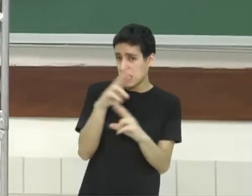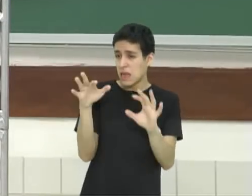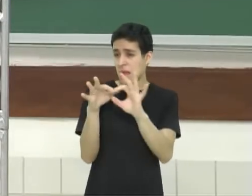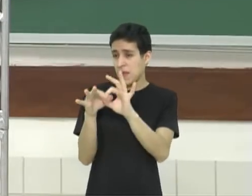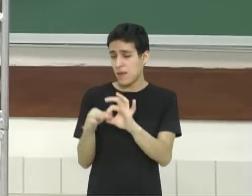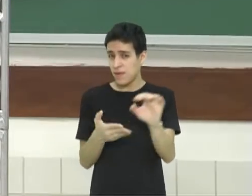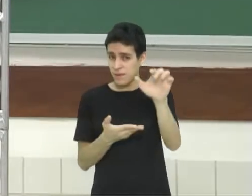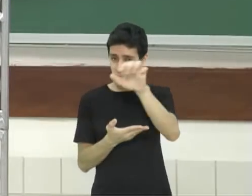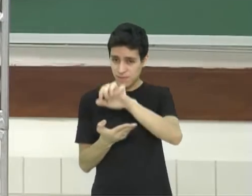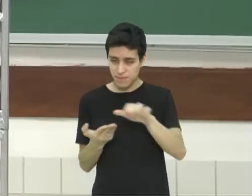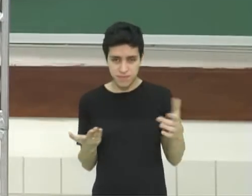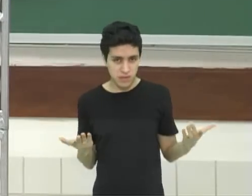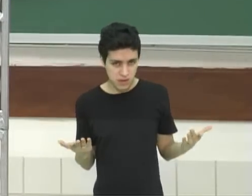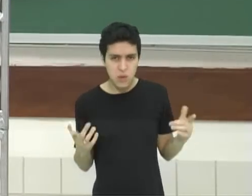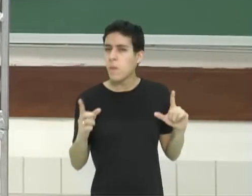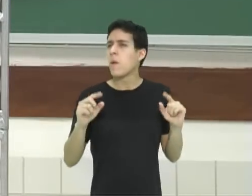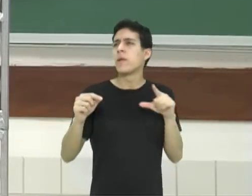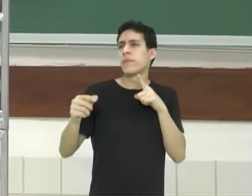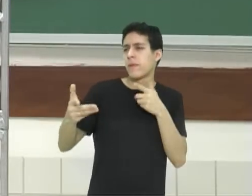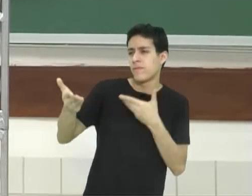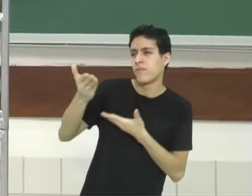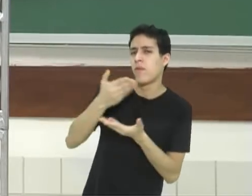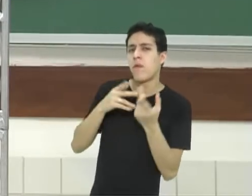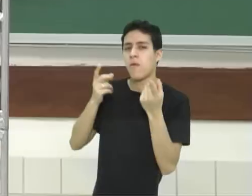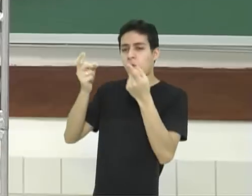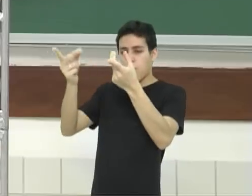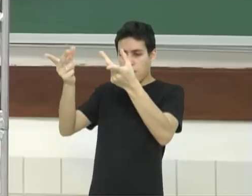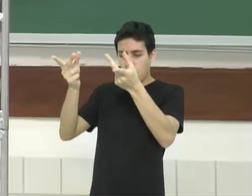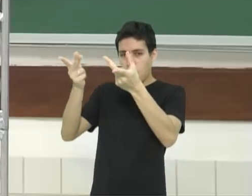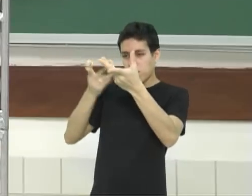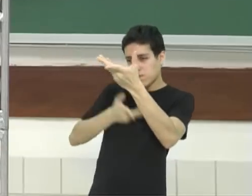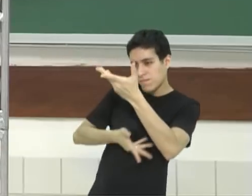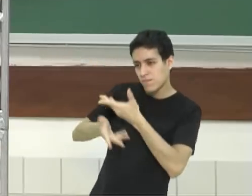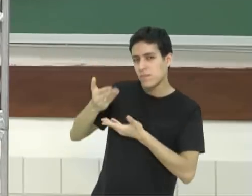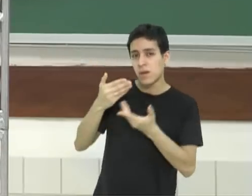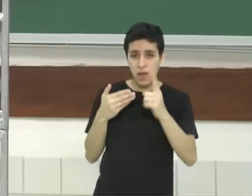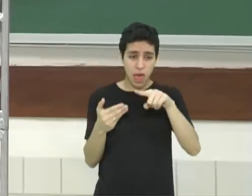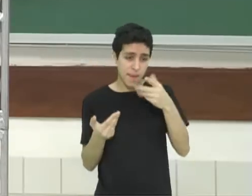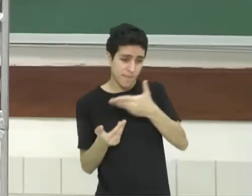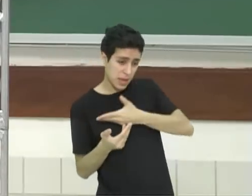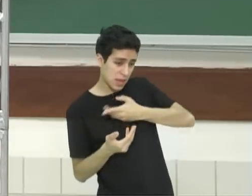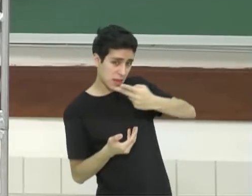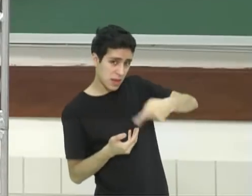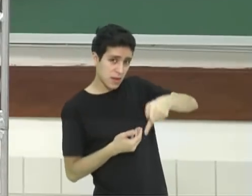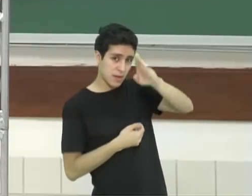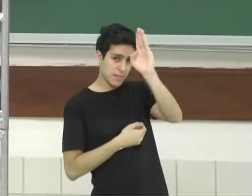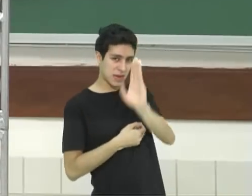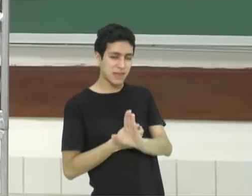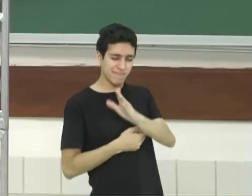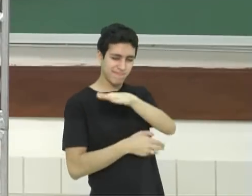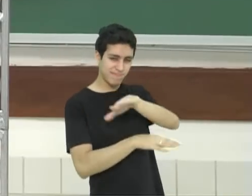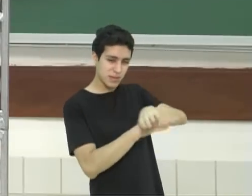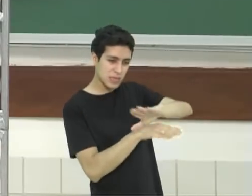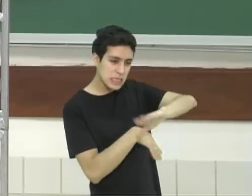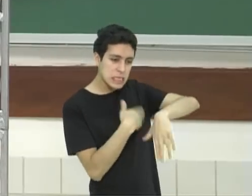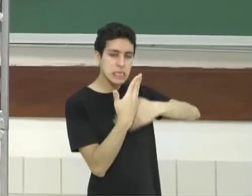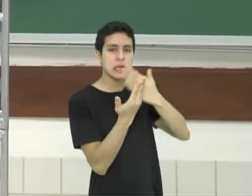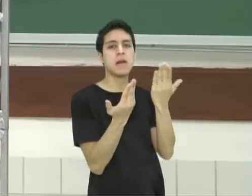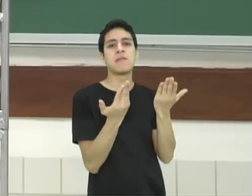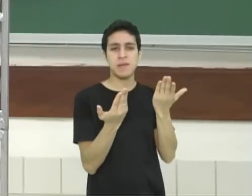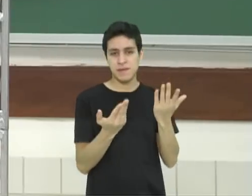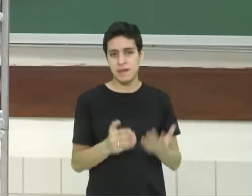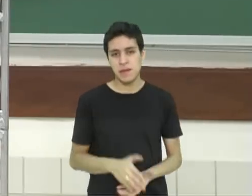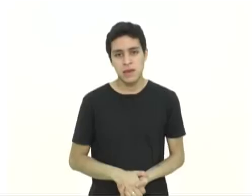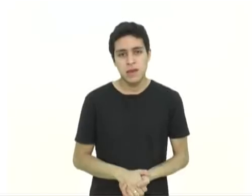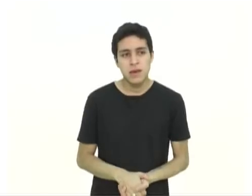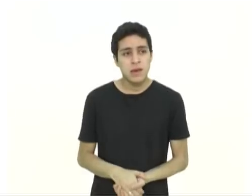Europeia? Além de temos trocas comerciais, é um parceiro do mercado brasileiro, do mercado